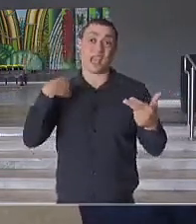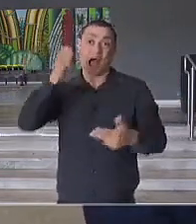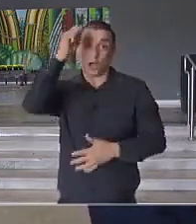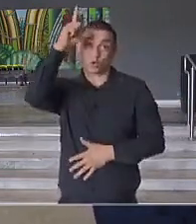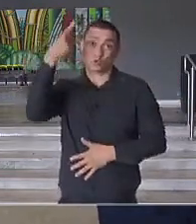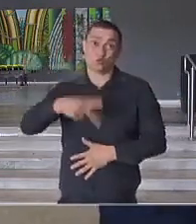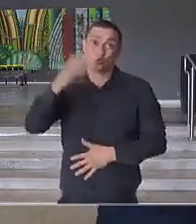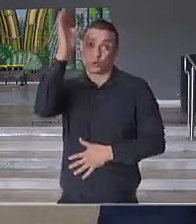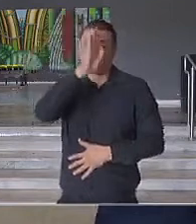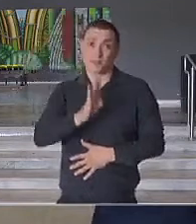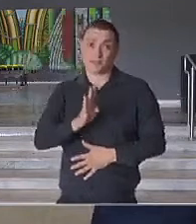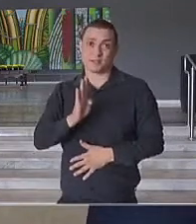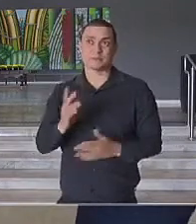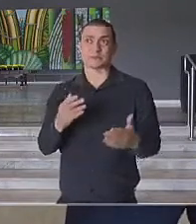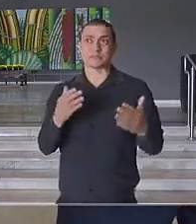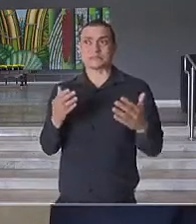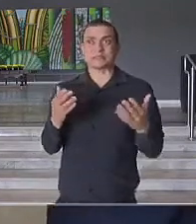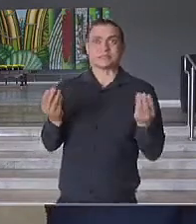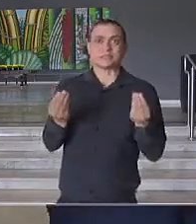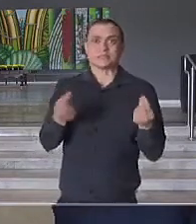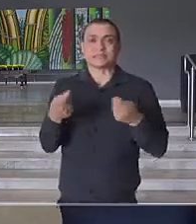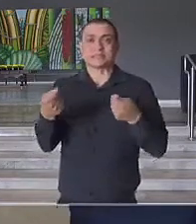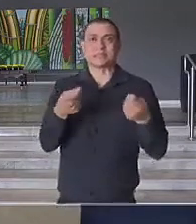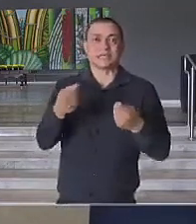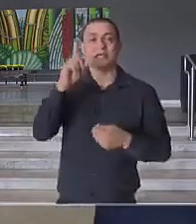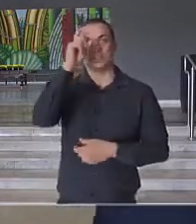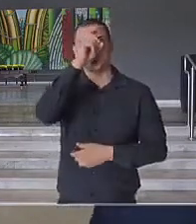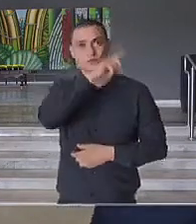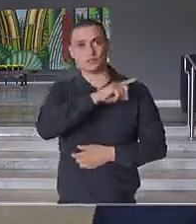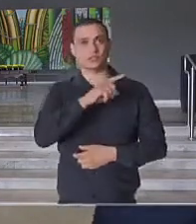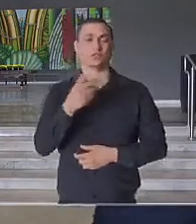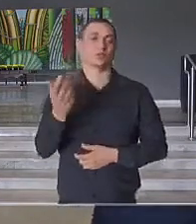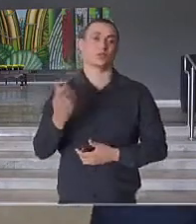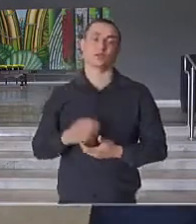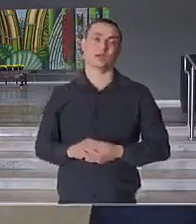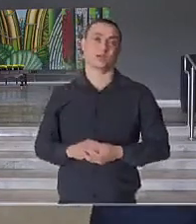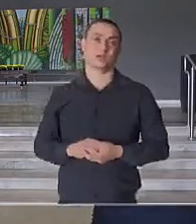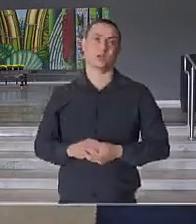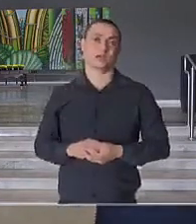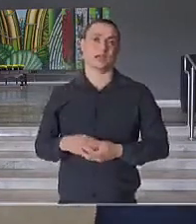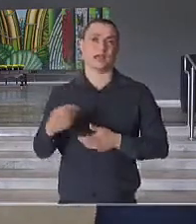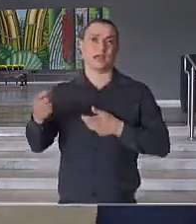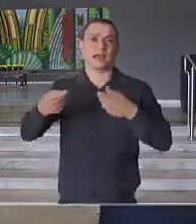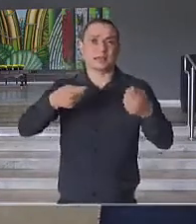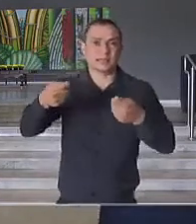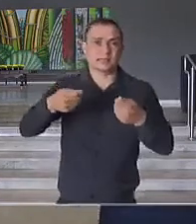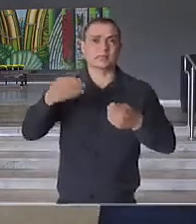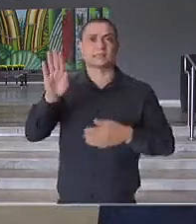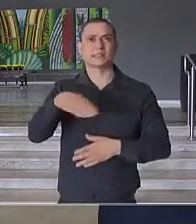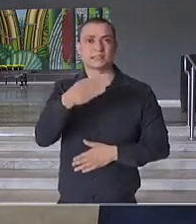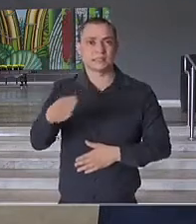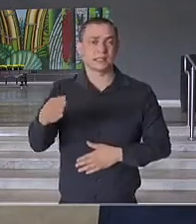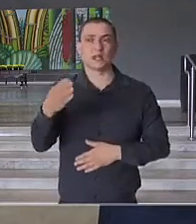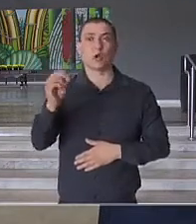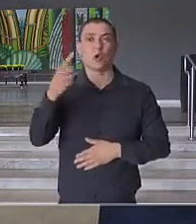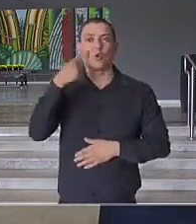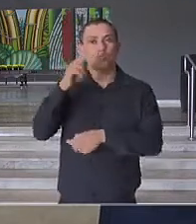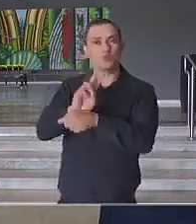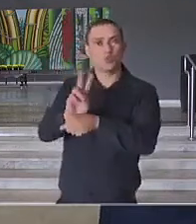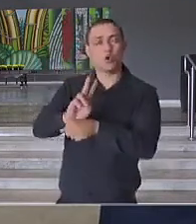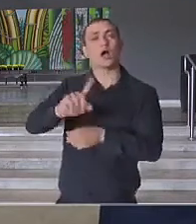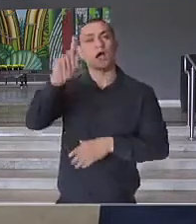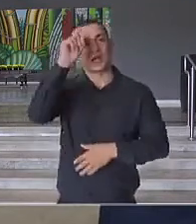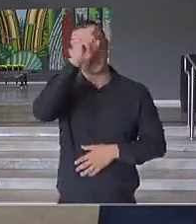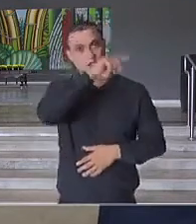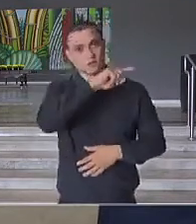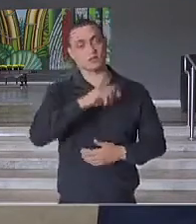cultura e que são difíceis, muito difíceis de serem contornadas ou monitoradas ou